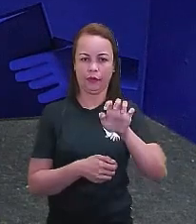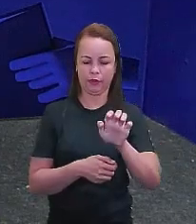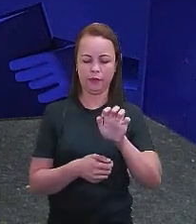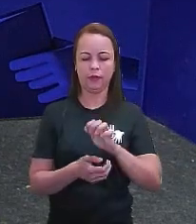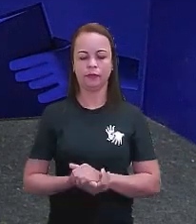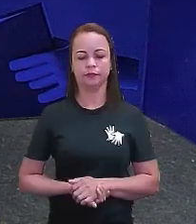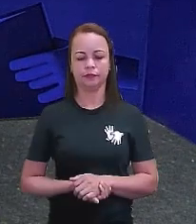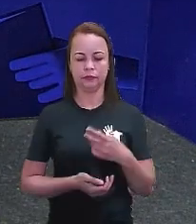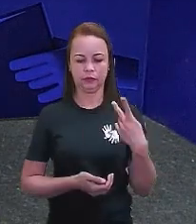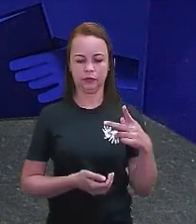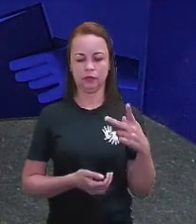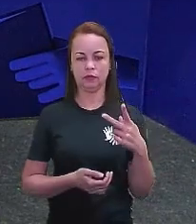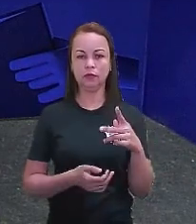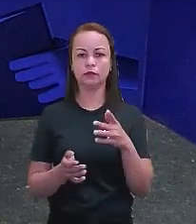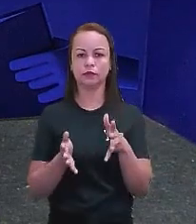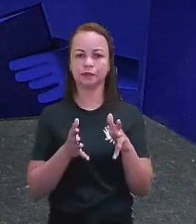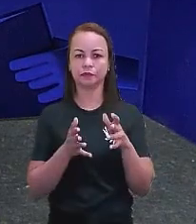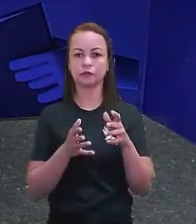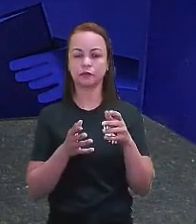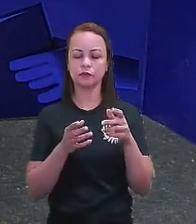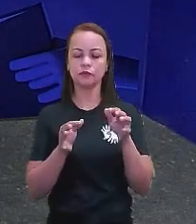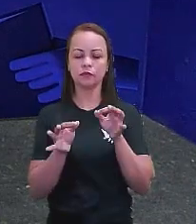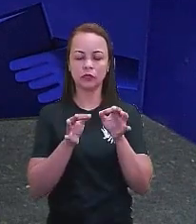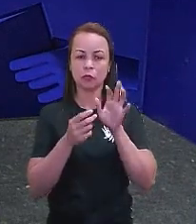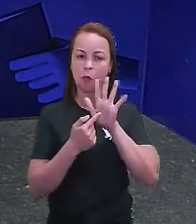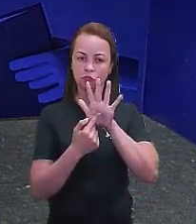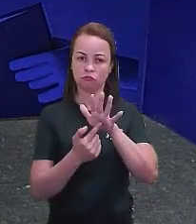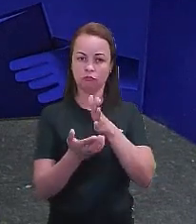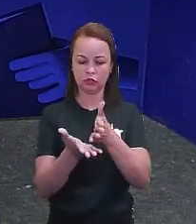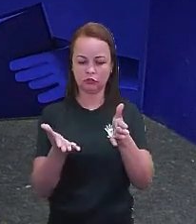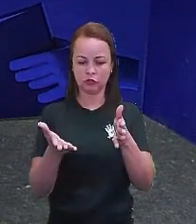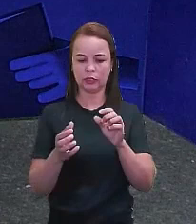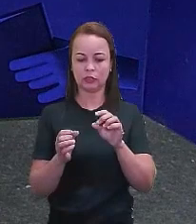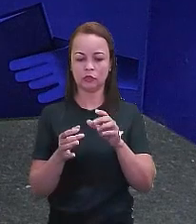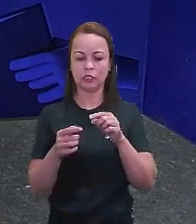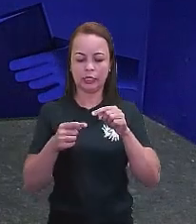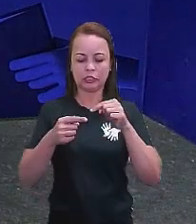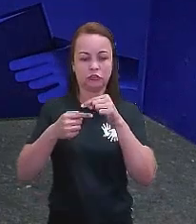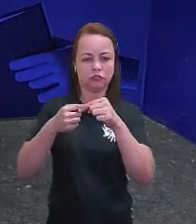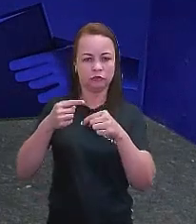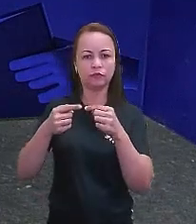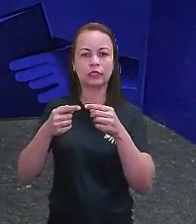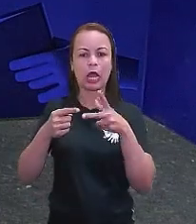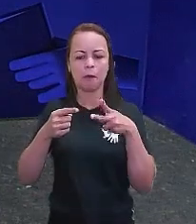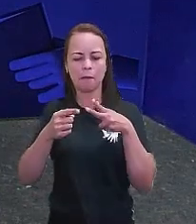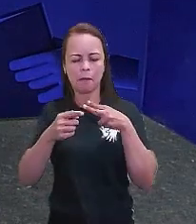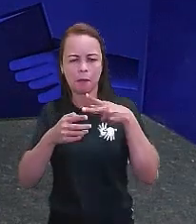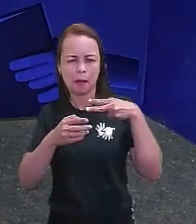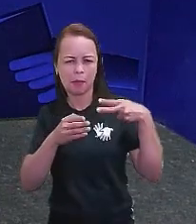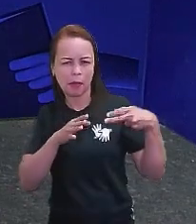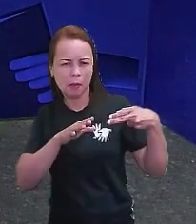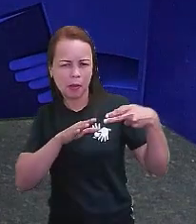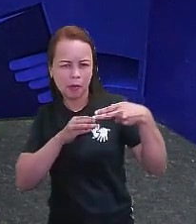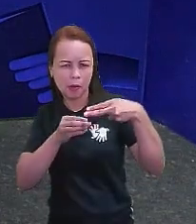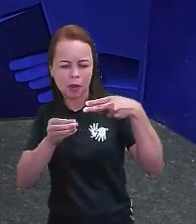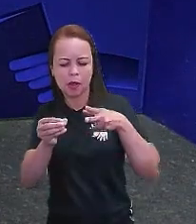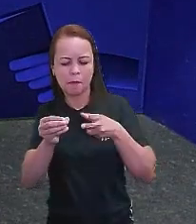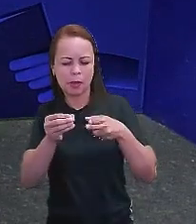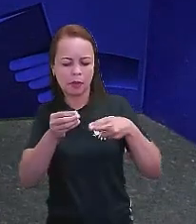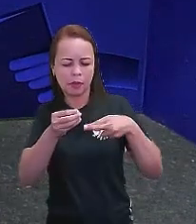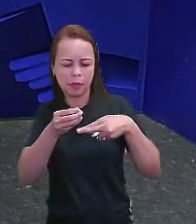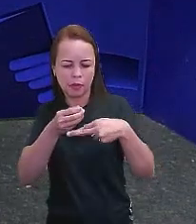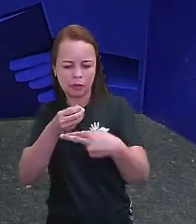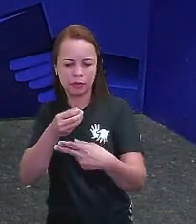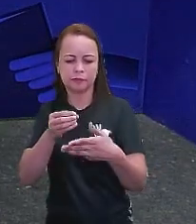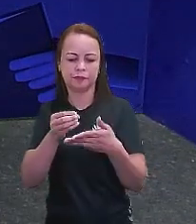corte, certo? Só para mostrar para vocês. Fiz esse corte aqui porque a gente vai tirar todo esse fundo da garrafa PET. E aqui